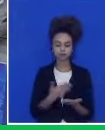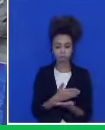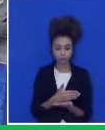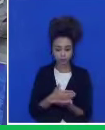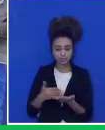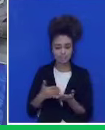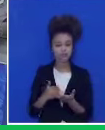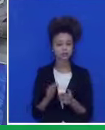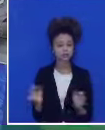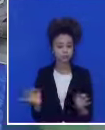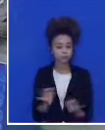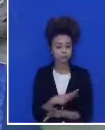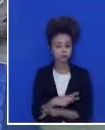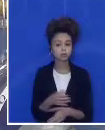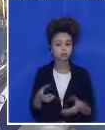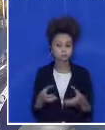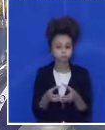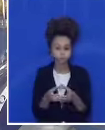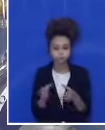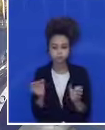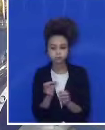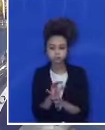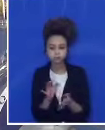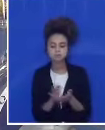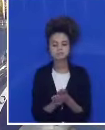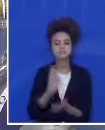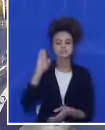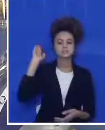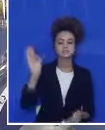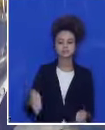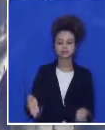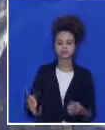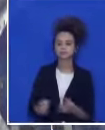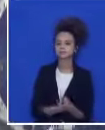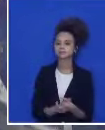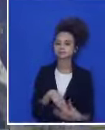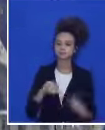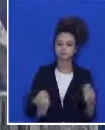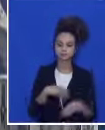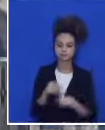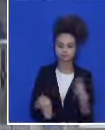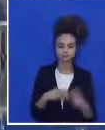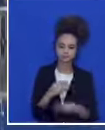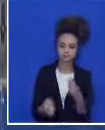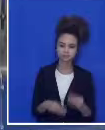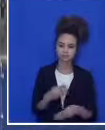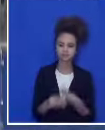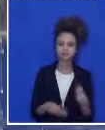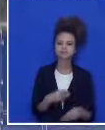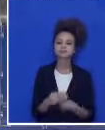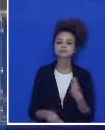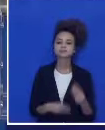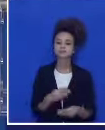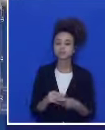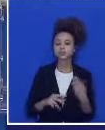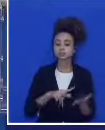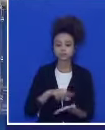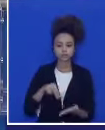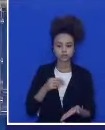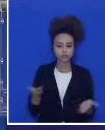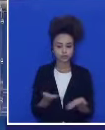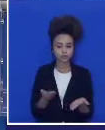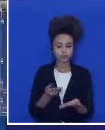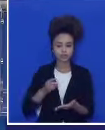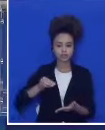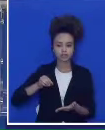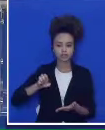aqui está tudo pronto, bolas posicionadas. Valendo! Globo girando para o nosso sorteio desta